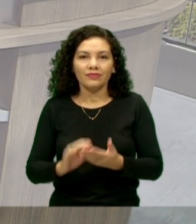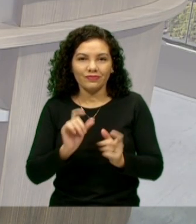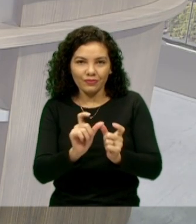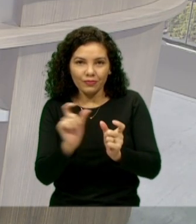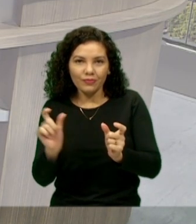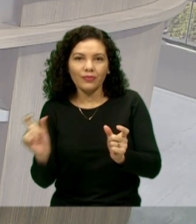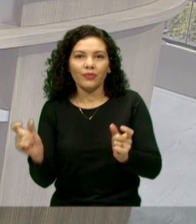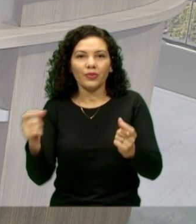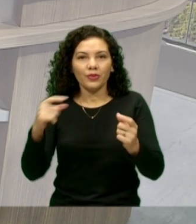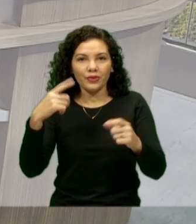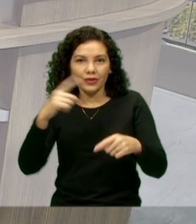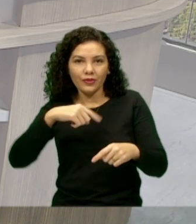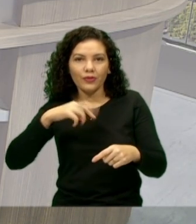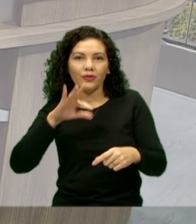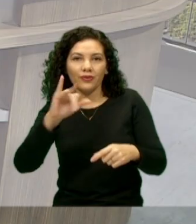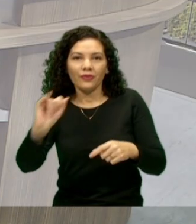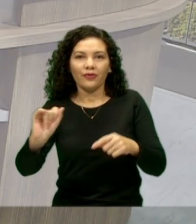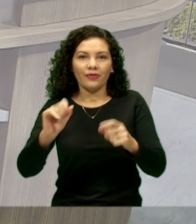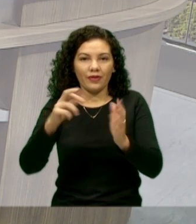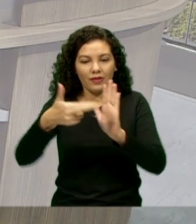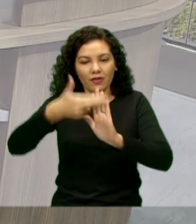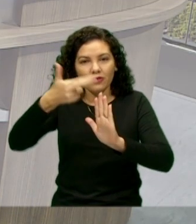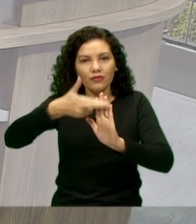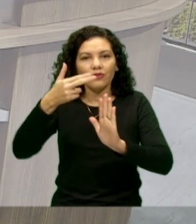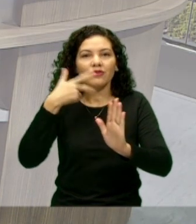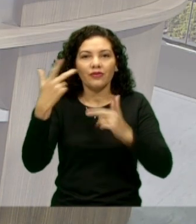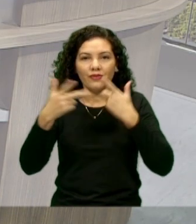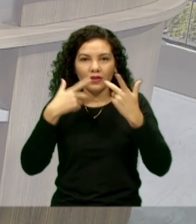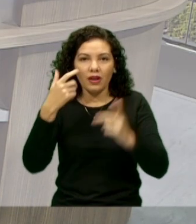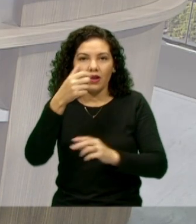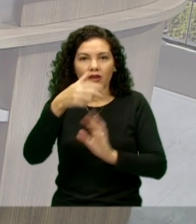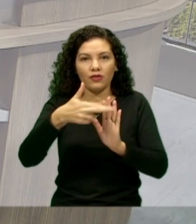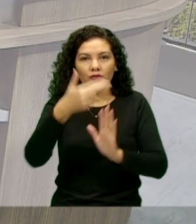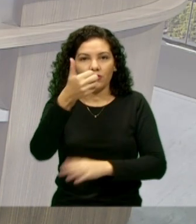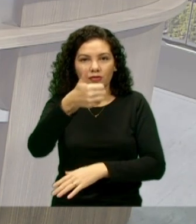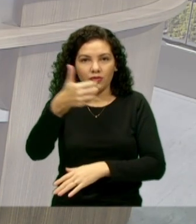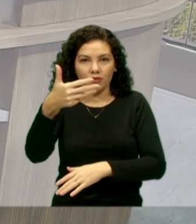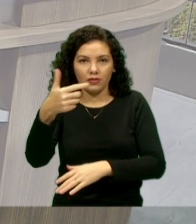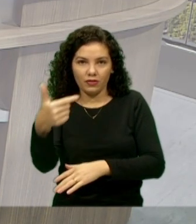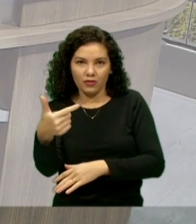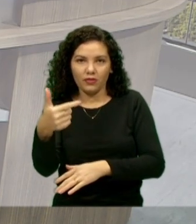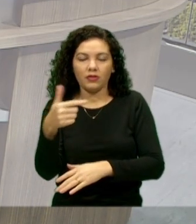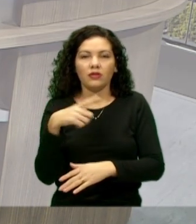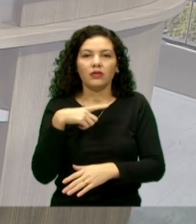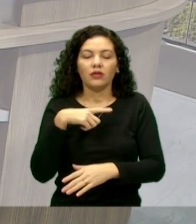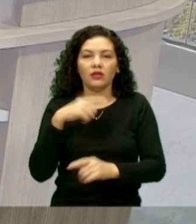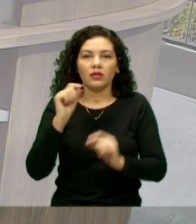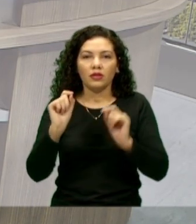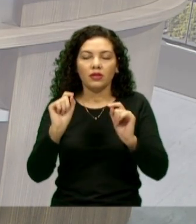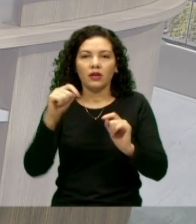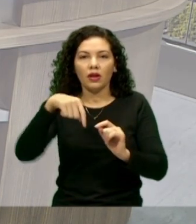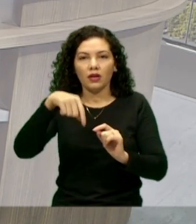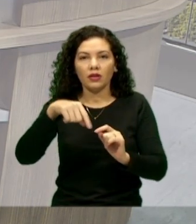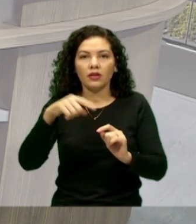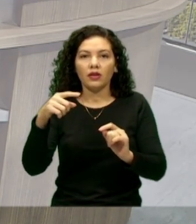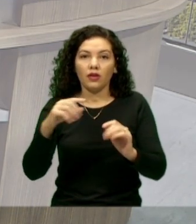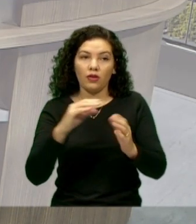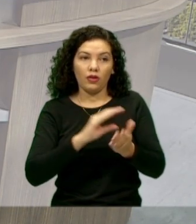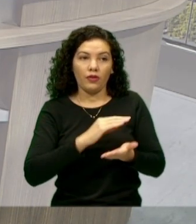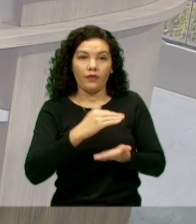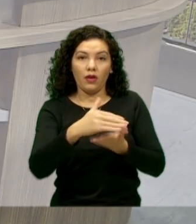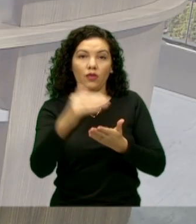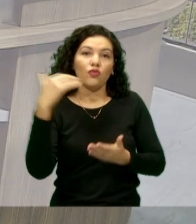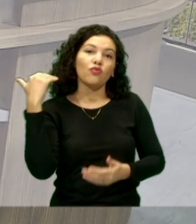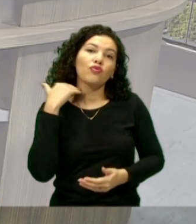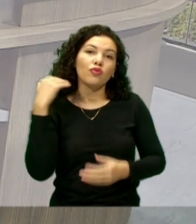parcelinha do que consta na Resolução 132, que foi aqui, vocês mandaram para o Tribunal de